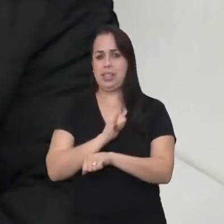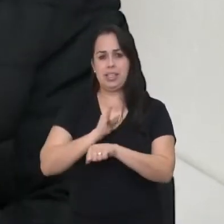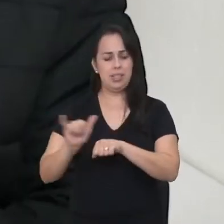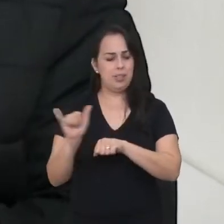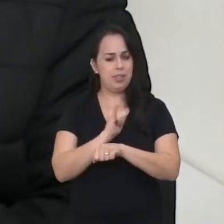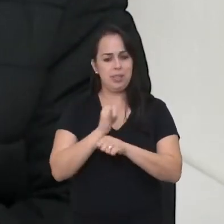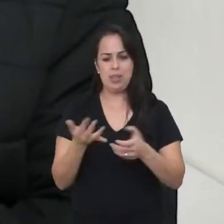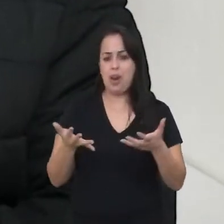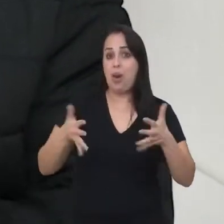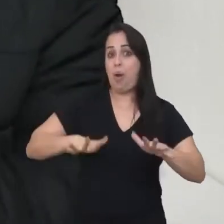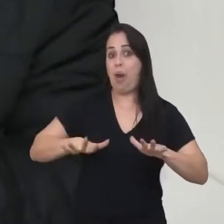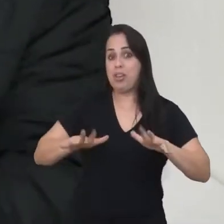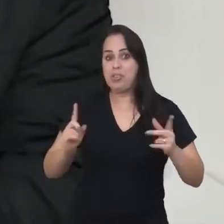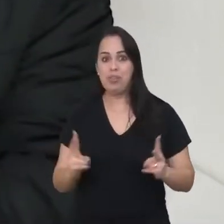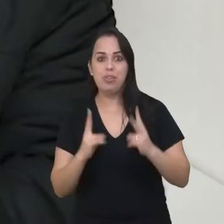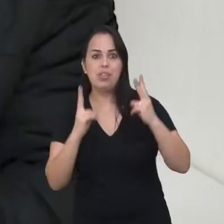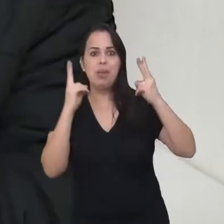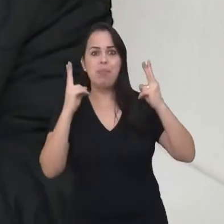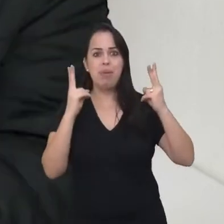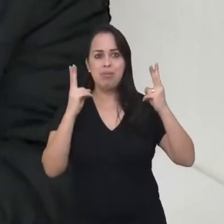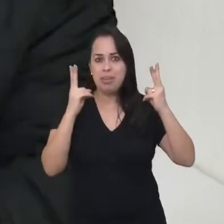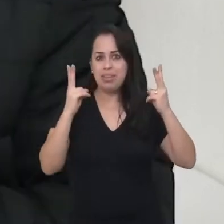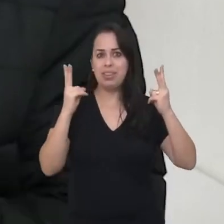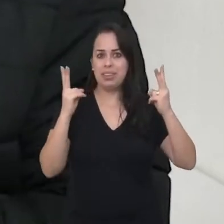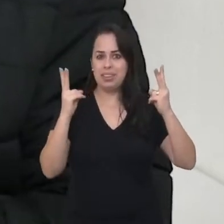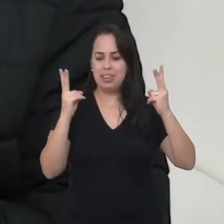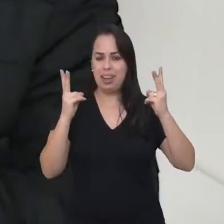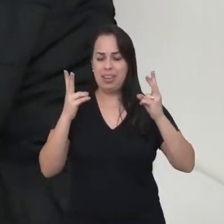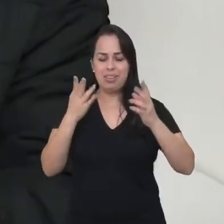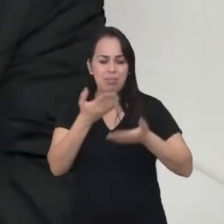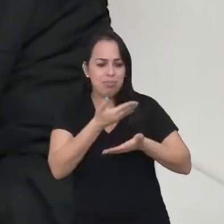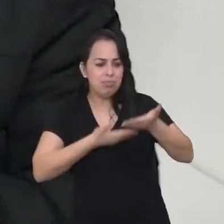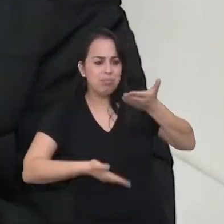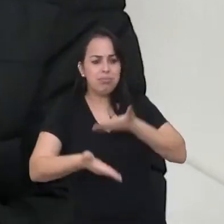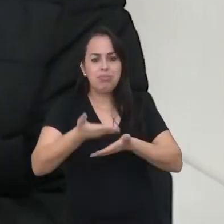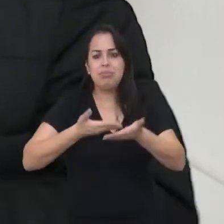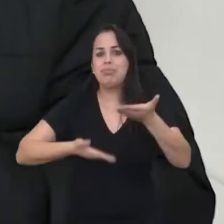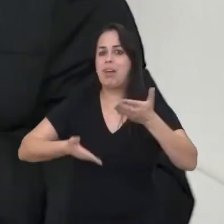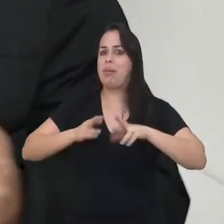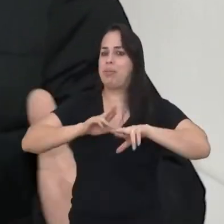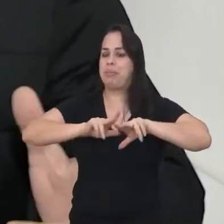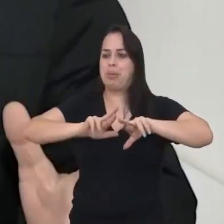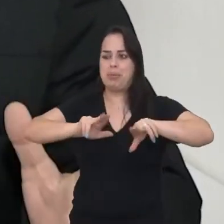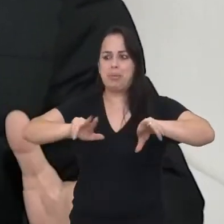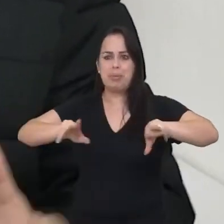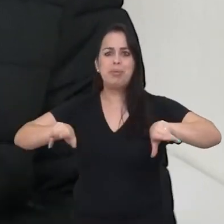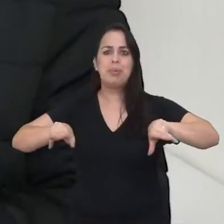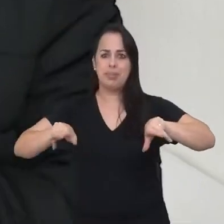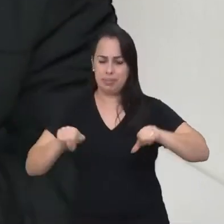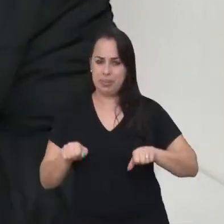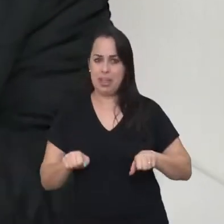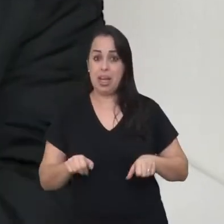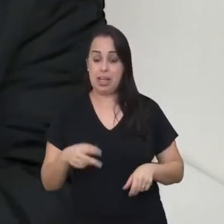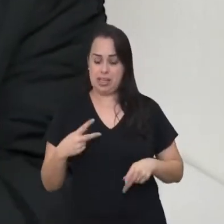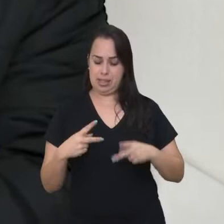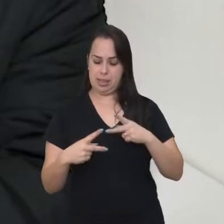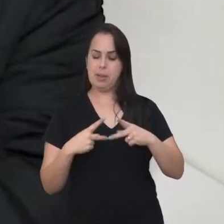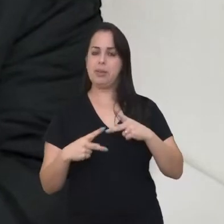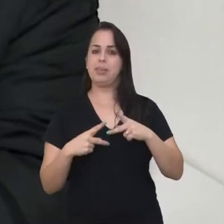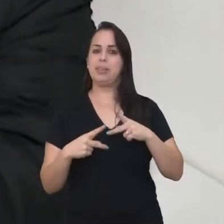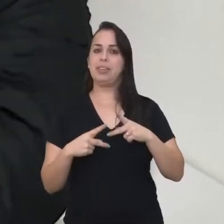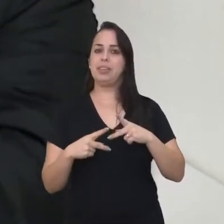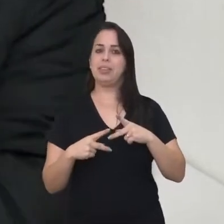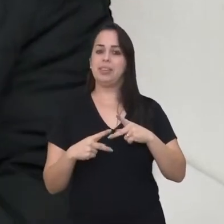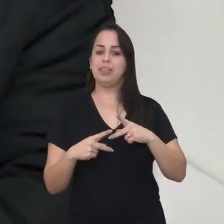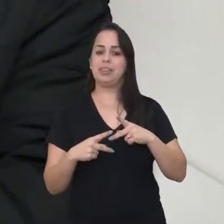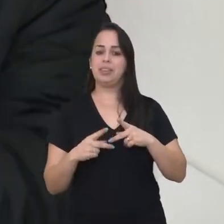ferramenta de inclusão, de valores, de princípios, de socialização, entre vários outros. E em São José,